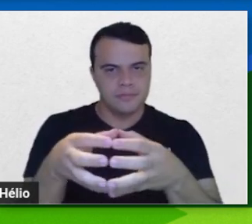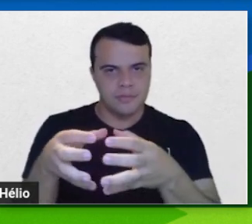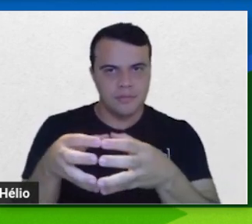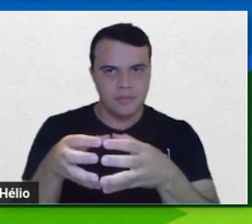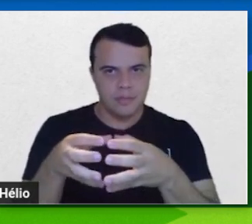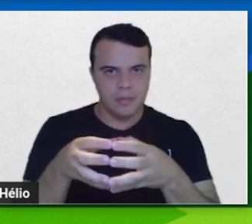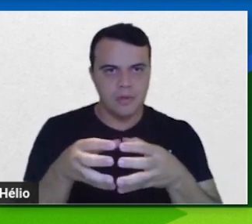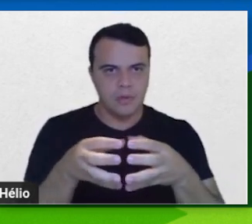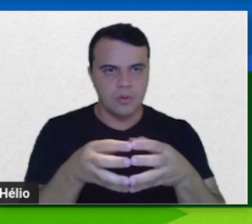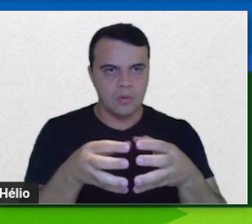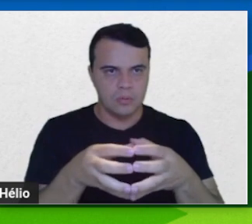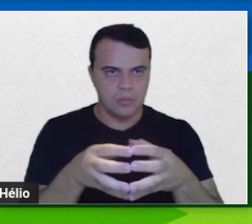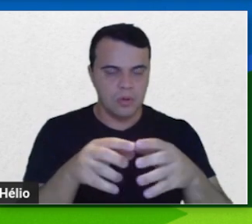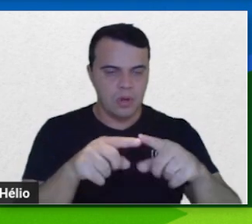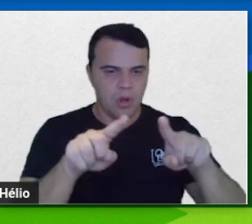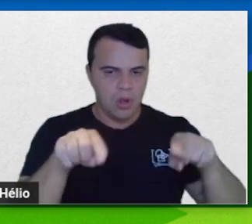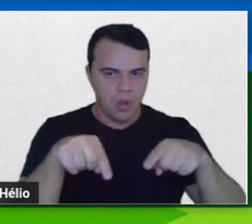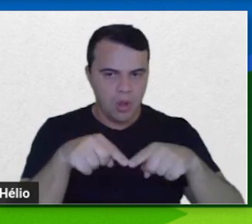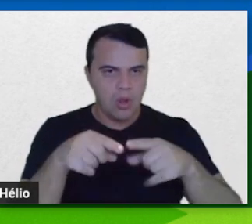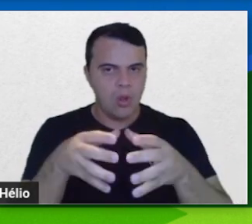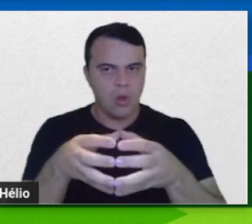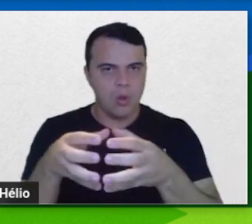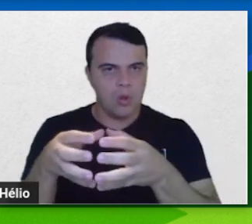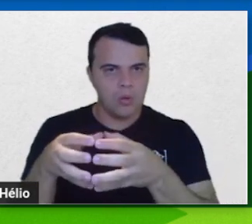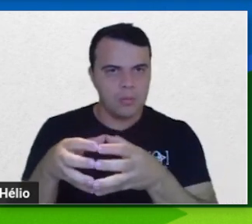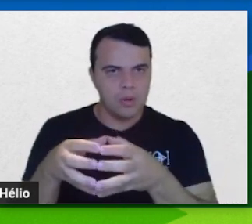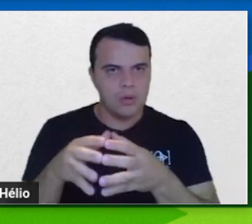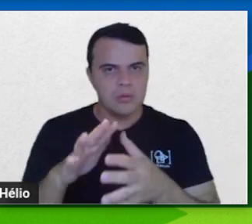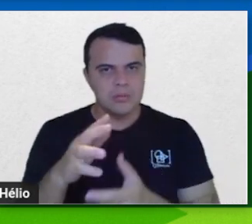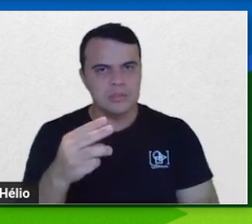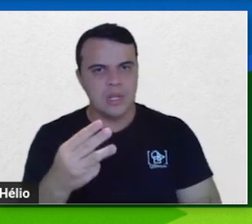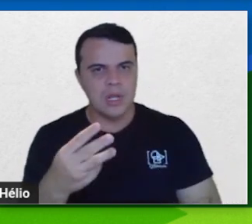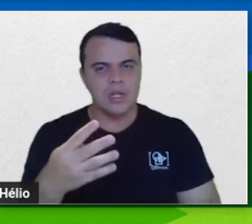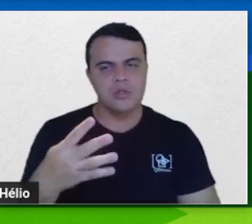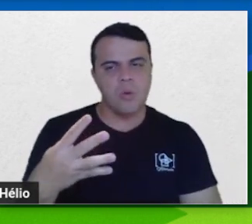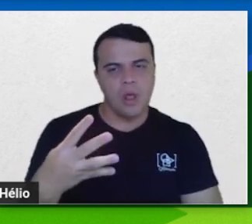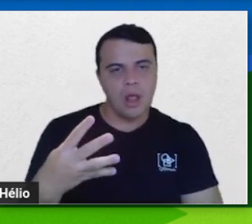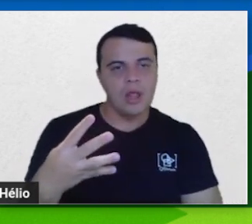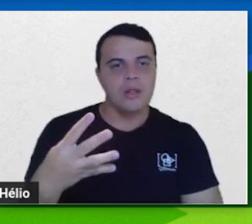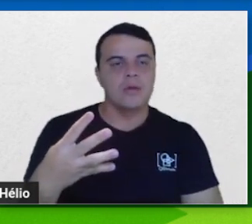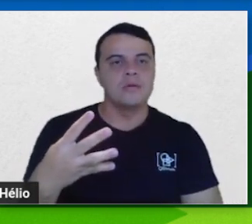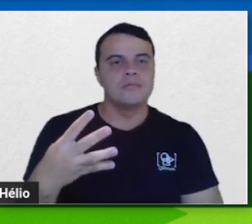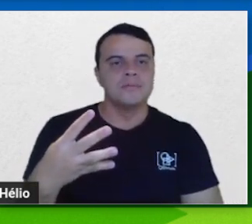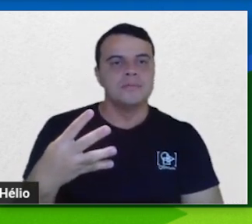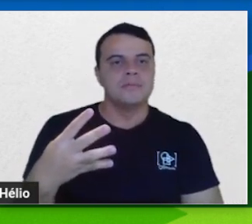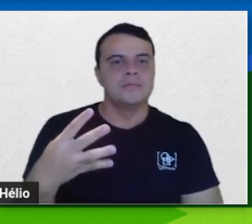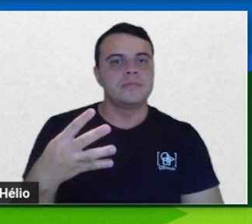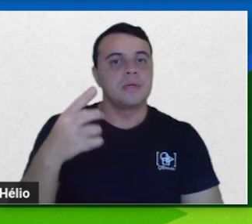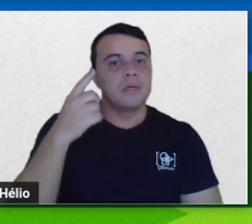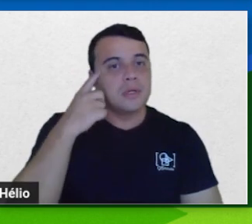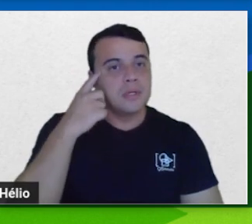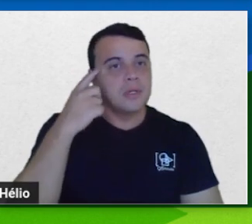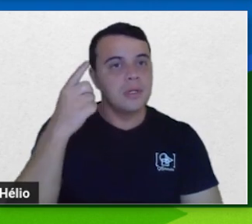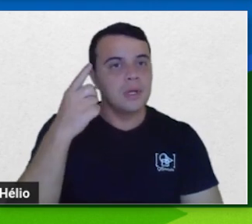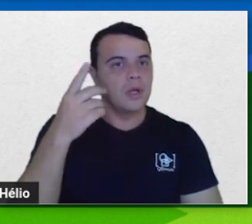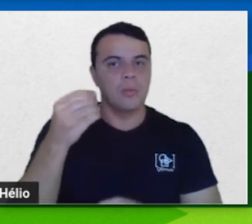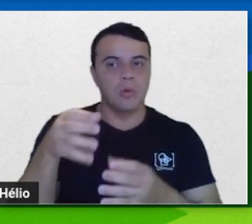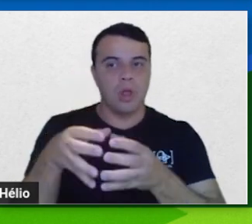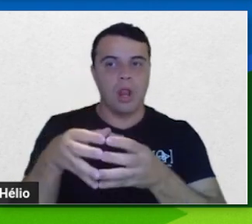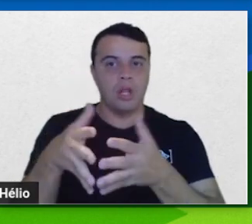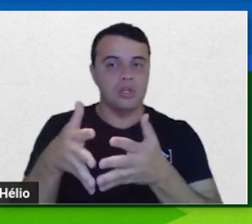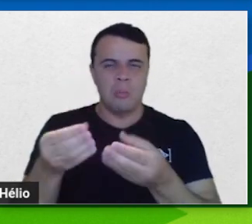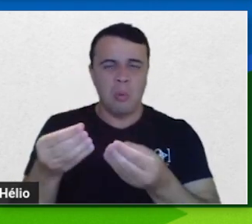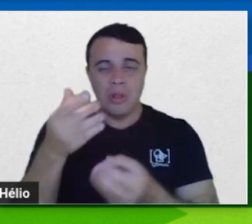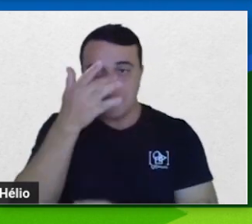Essa sala seria dividida em grupos de 3, 4, né? A ideia é que também não sejam grupos muito